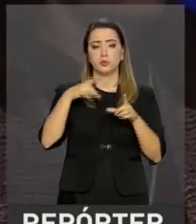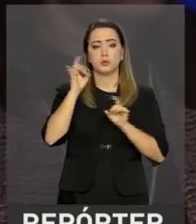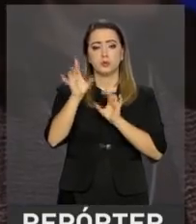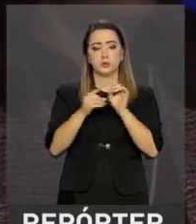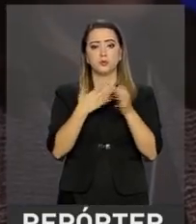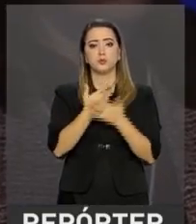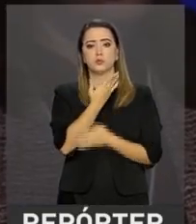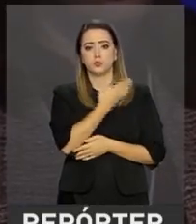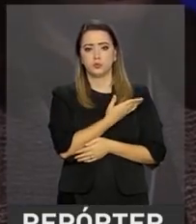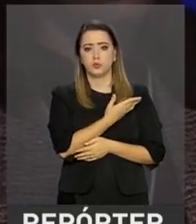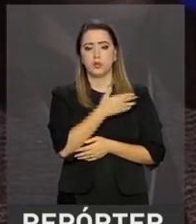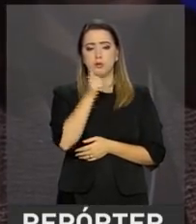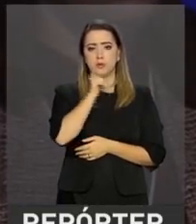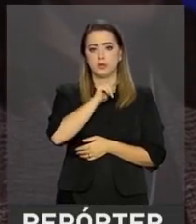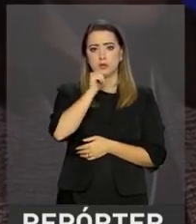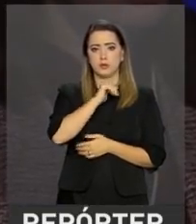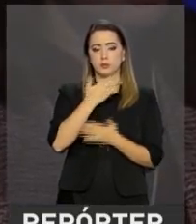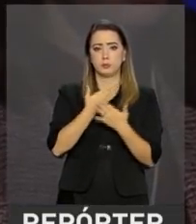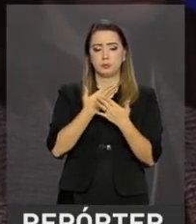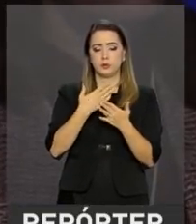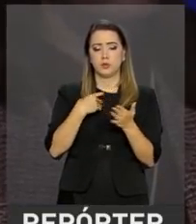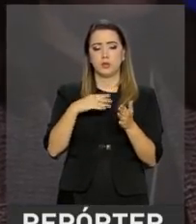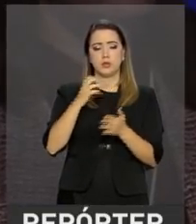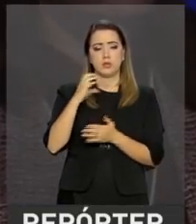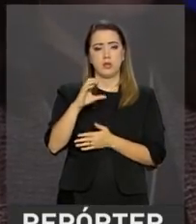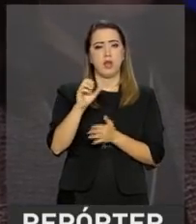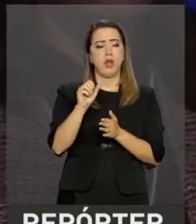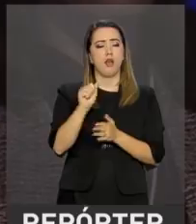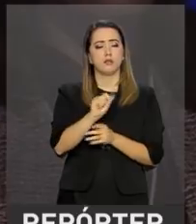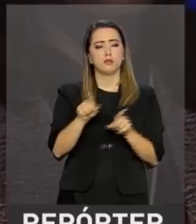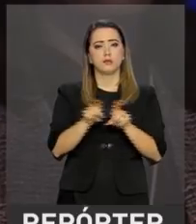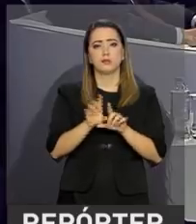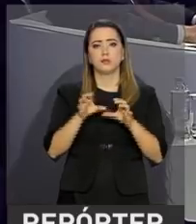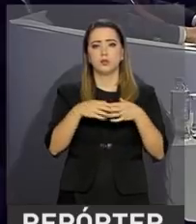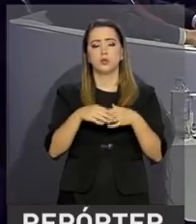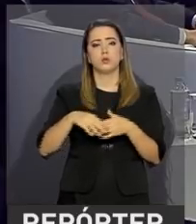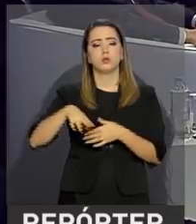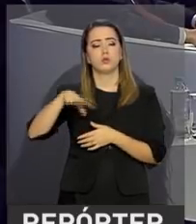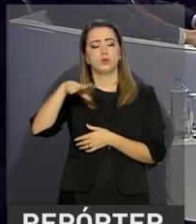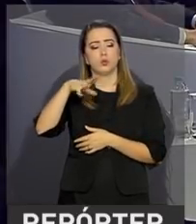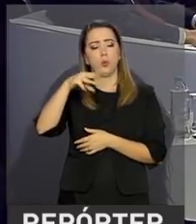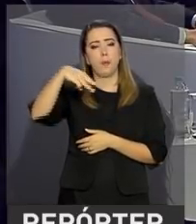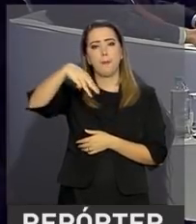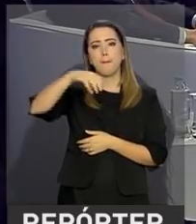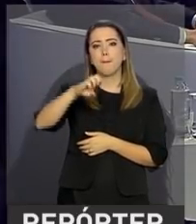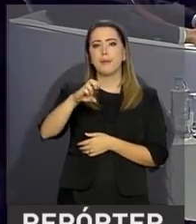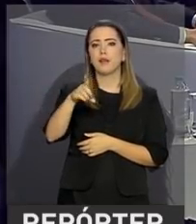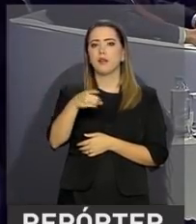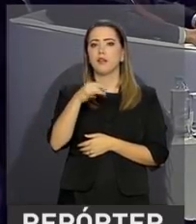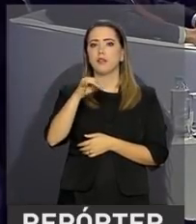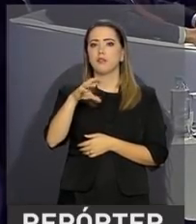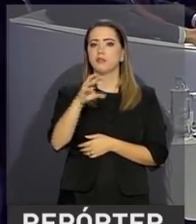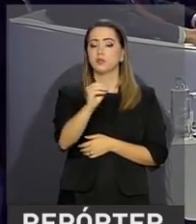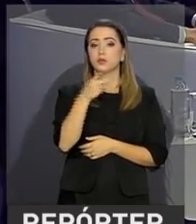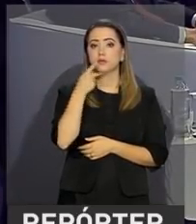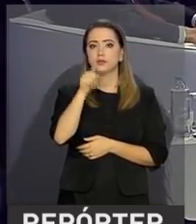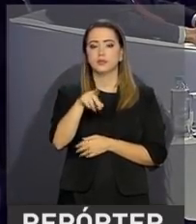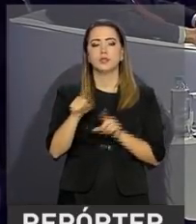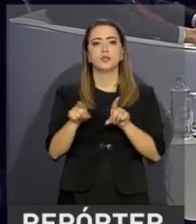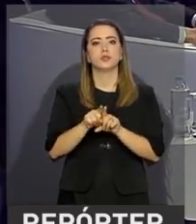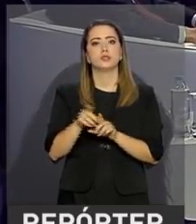denice dresser analista política do instituto tecnológico autônomo do méxico disse que no país a prática absorve